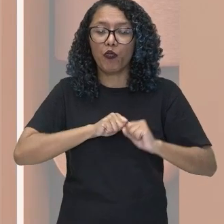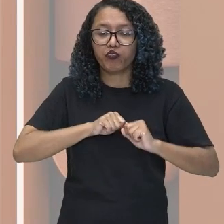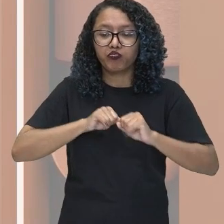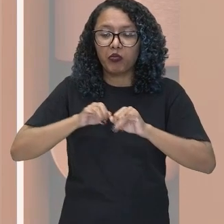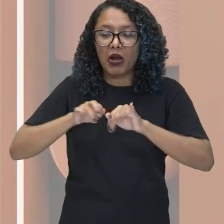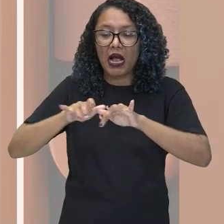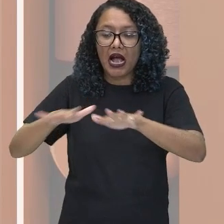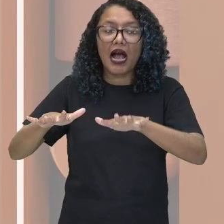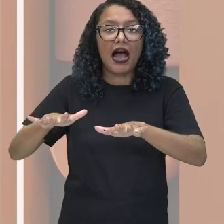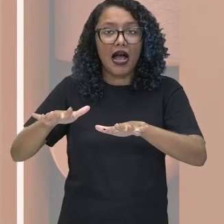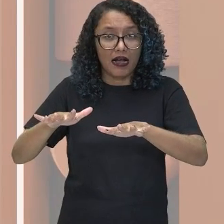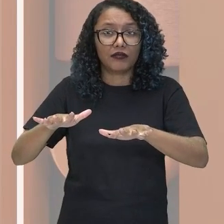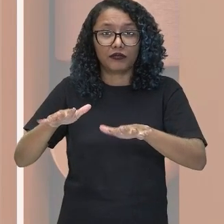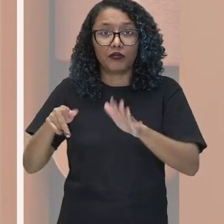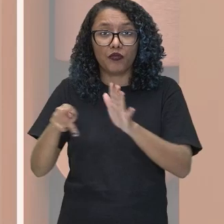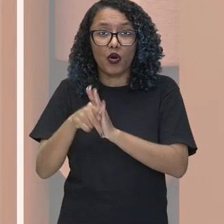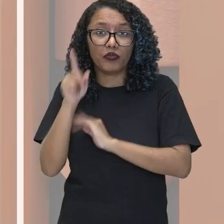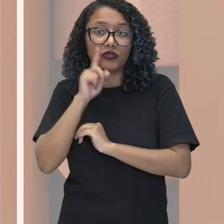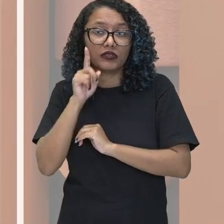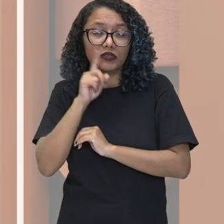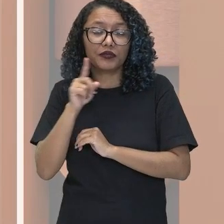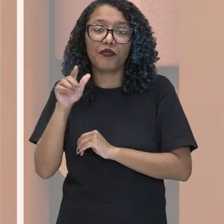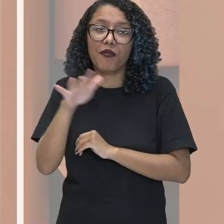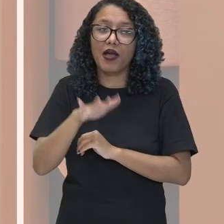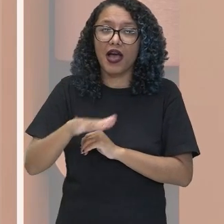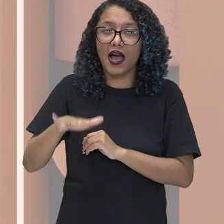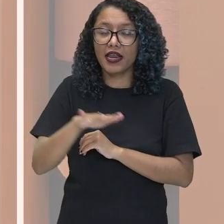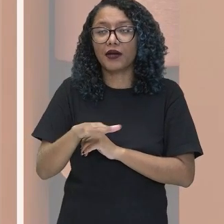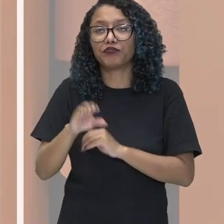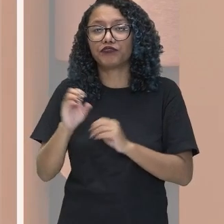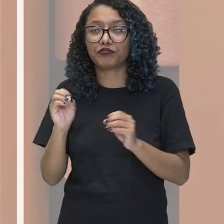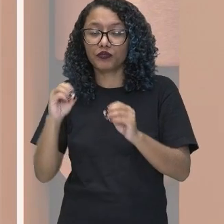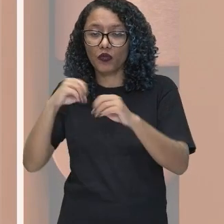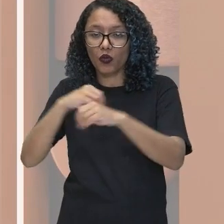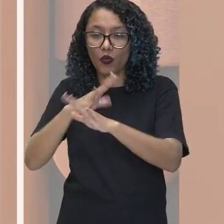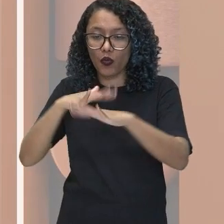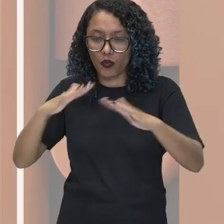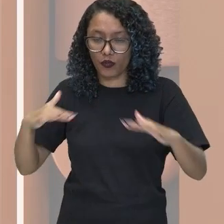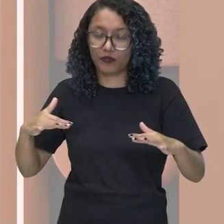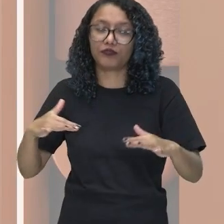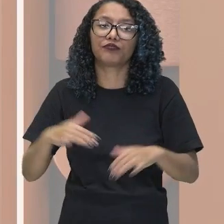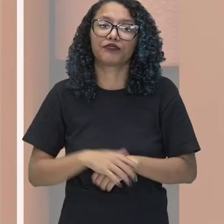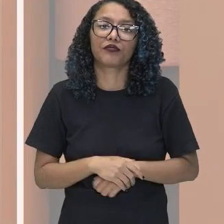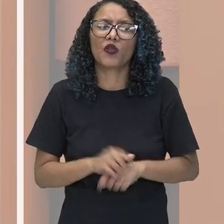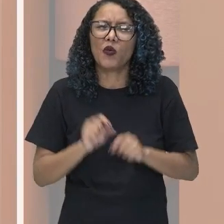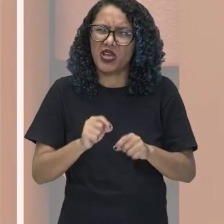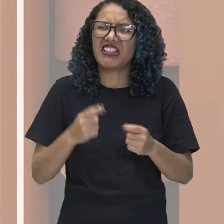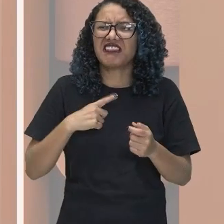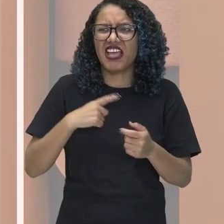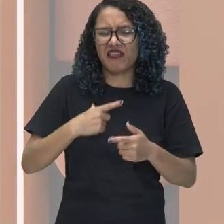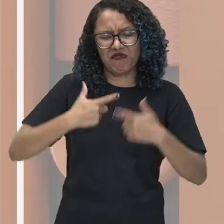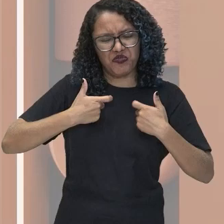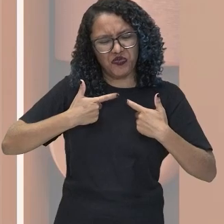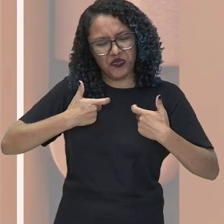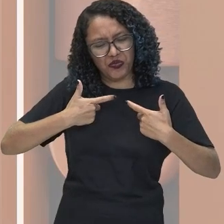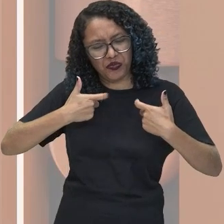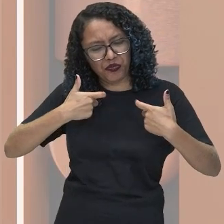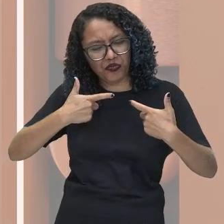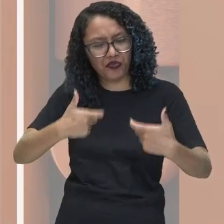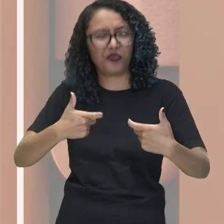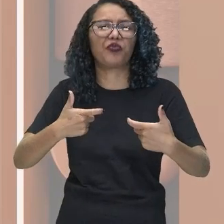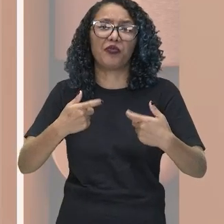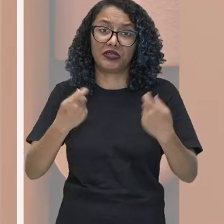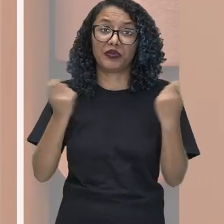Oceano Pacífico como um movimento chamado Marcha para o Oeste, aonde ele vai guerrear, vai